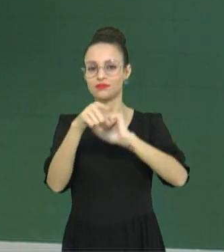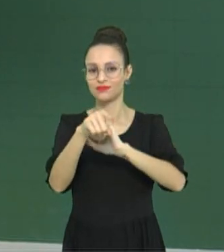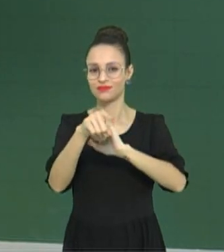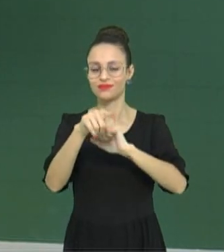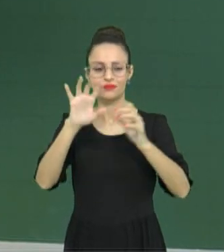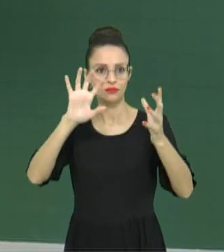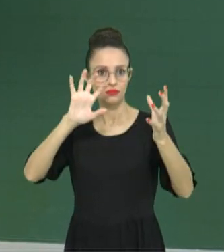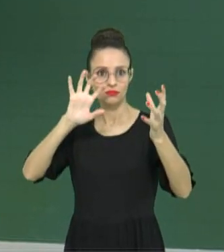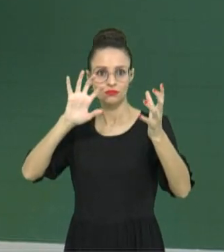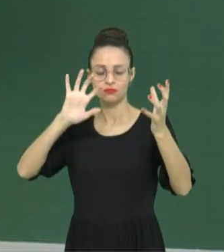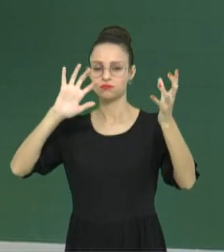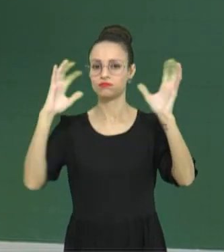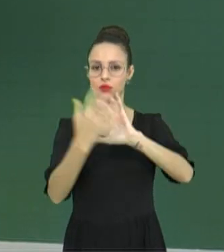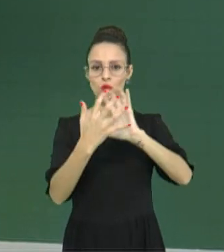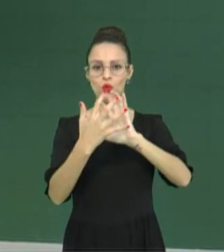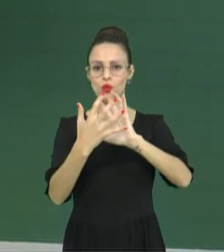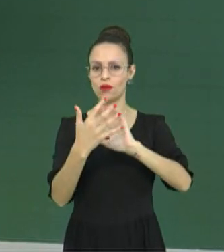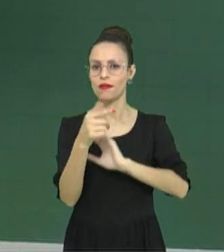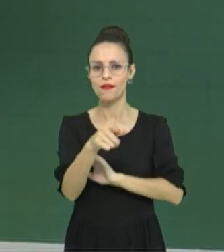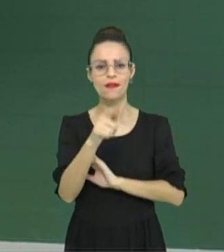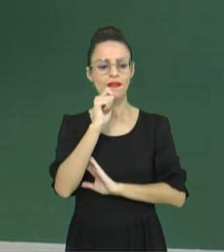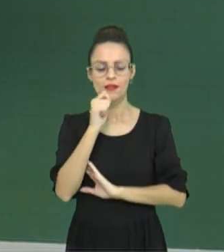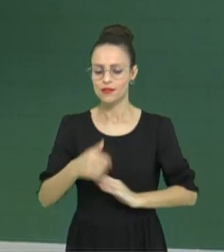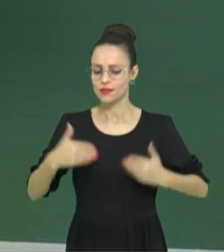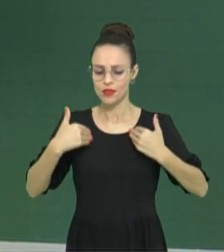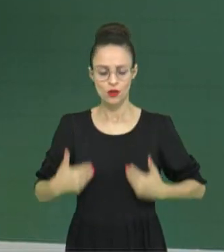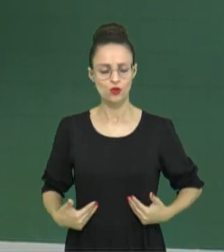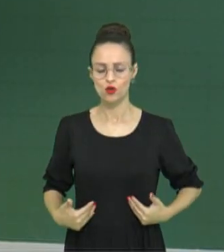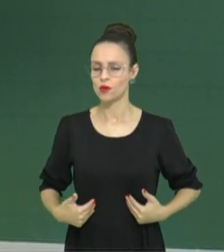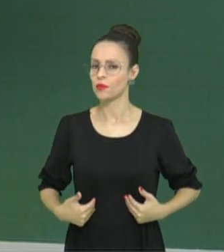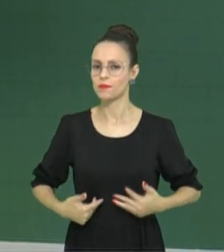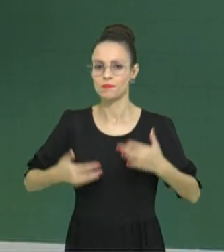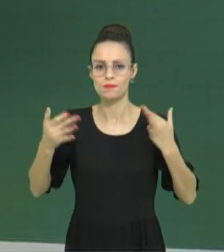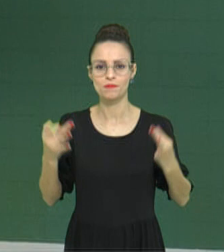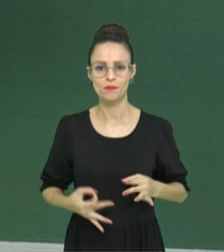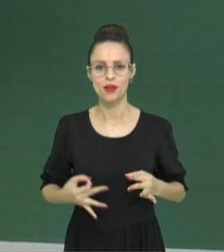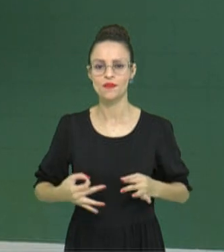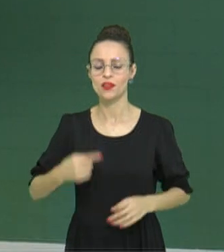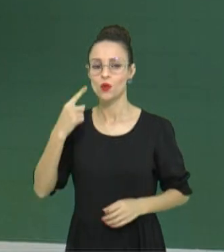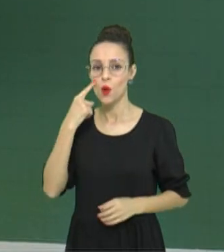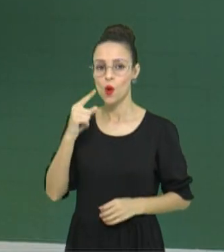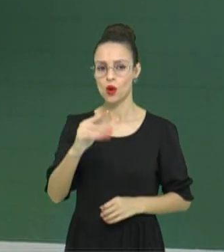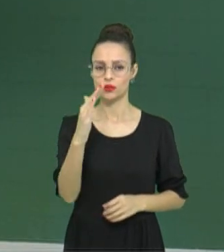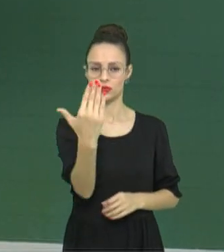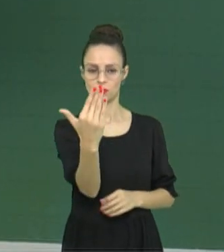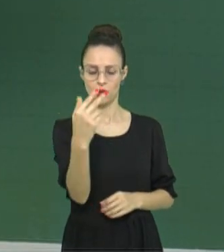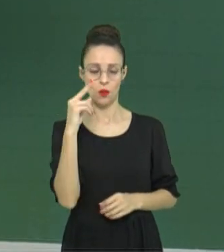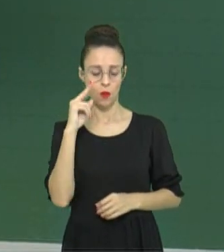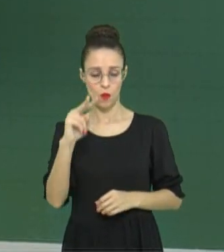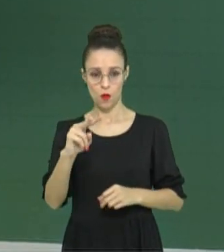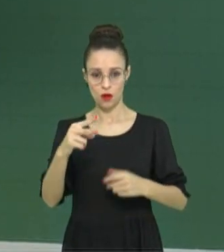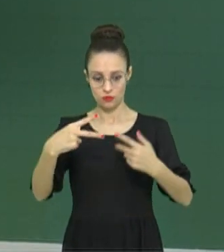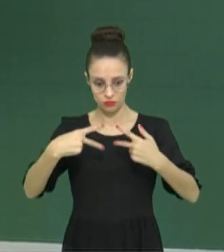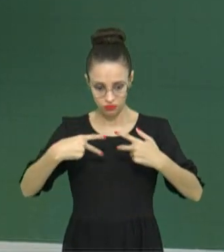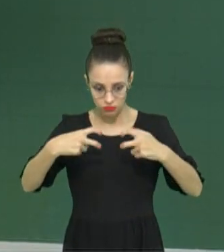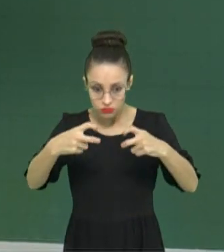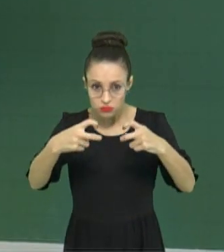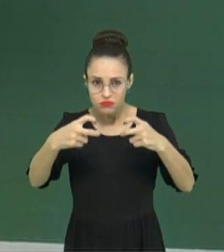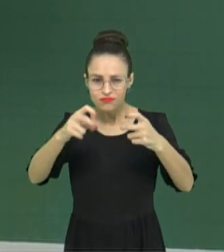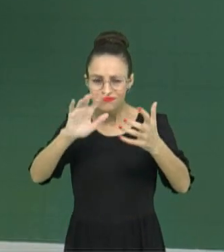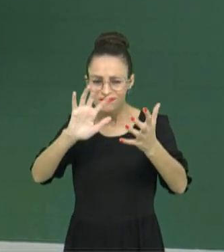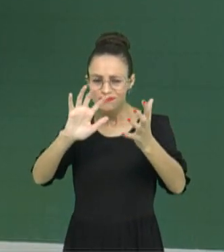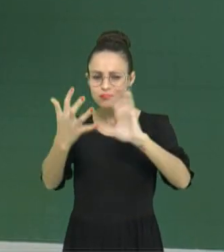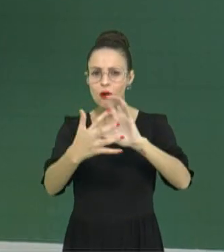imagem de uma pessoa que ainda não tem o corpo que ela está buscando. Ela se vê no espelho e ela ainda se acha que é uma pessoa